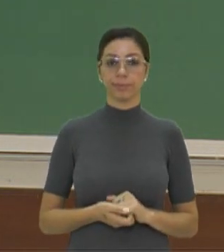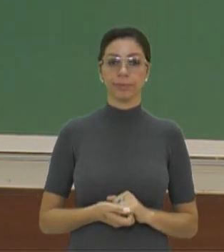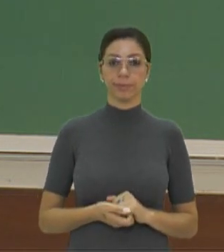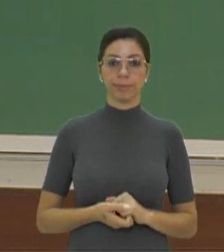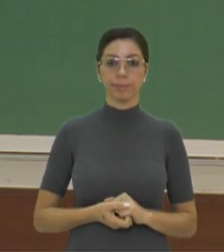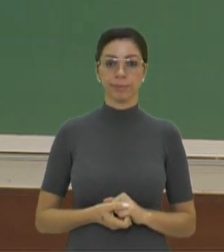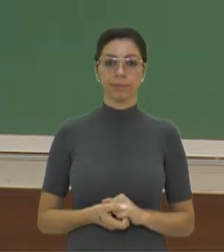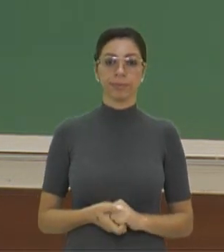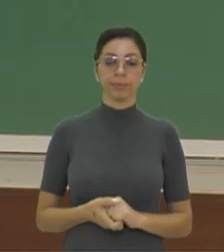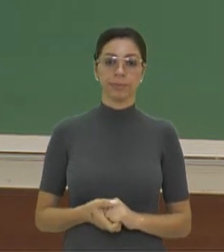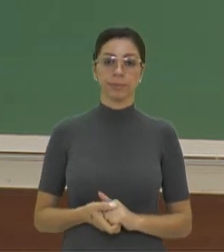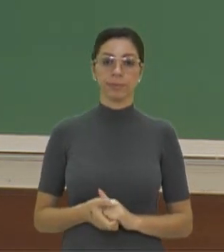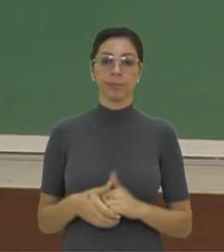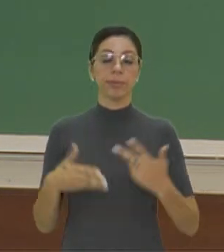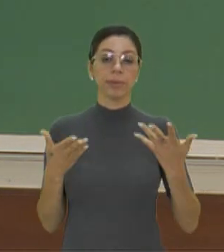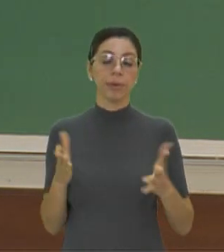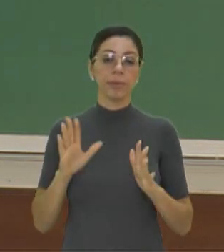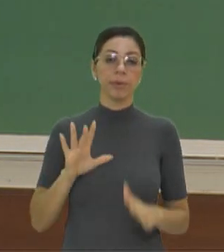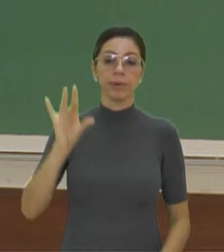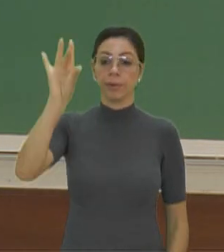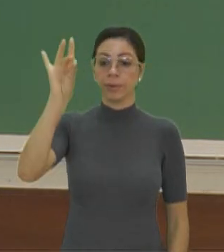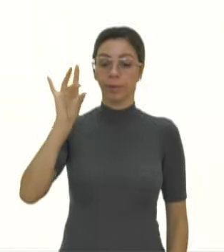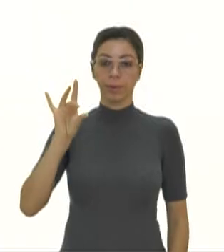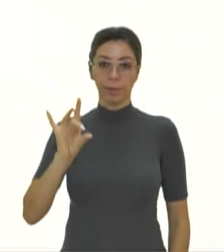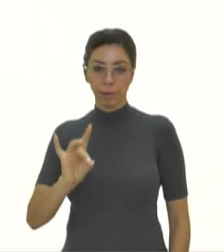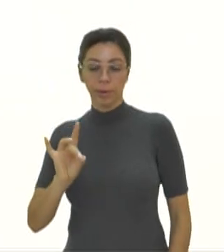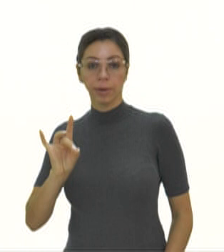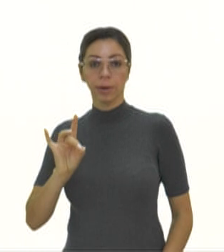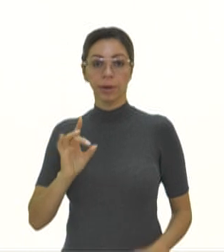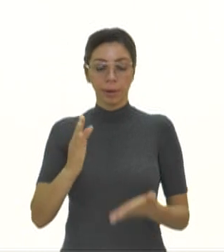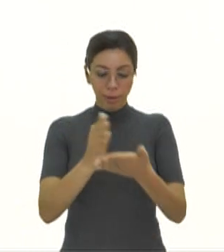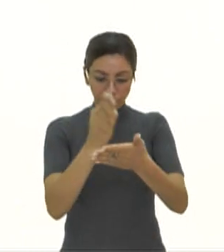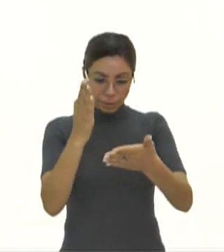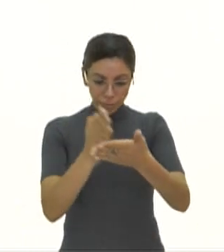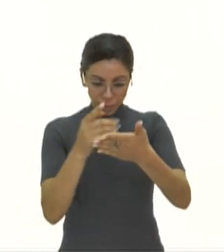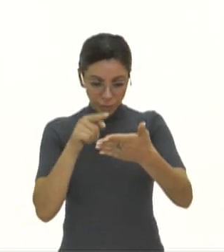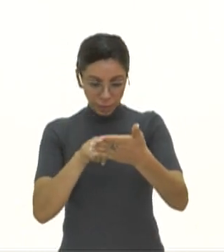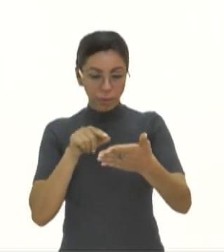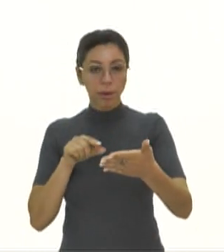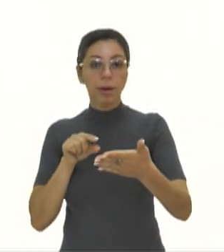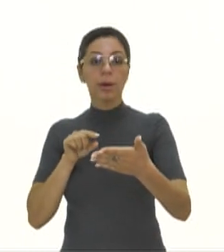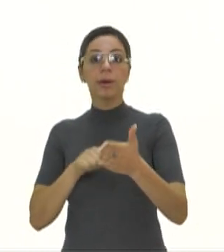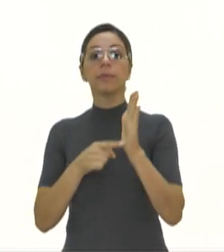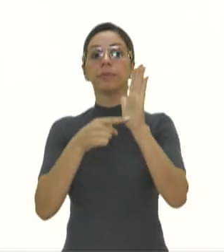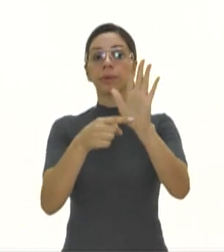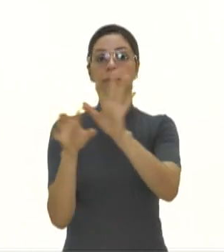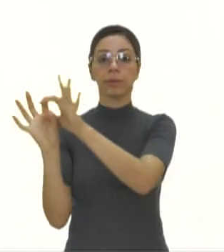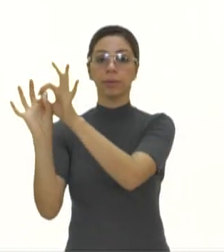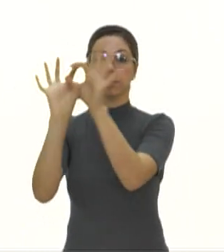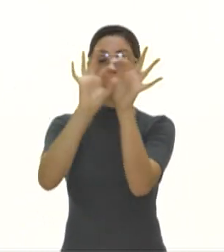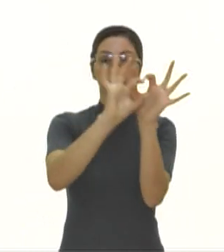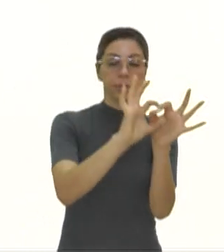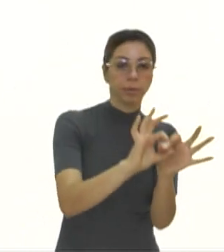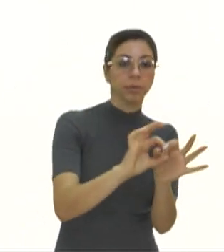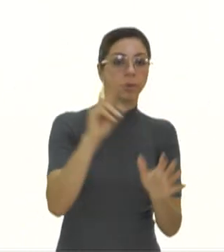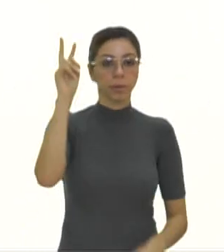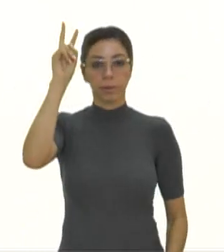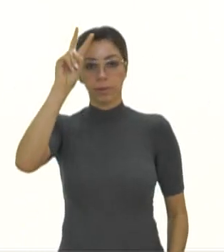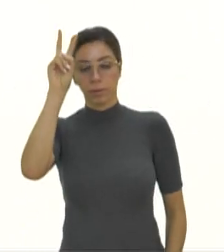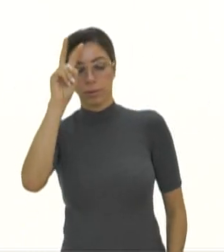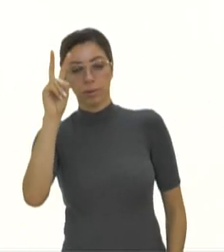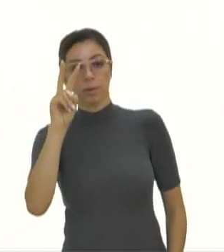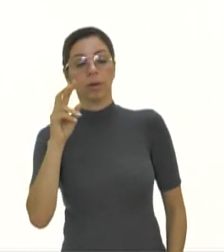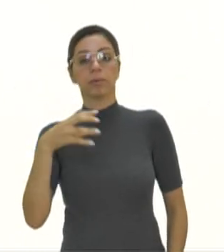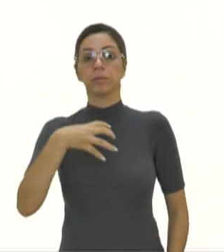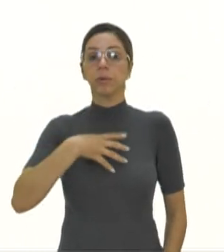in a brief manner. Então, cada capítulo apresenta um contexto histórico de um modo breve.